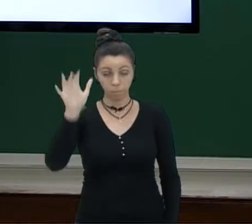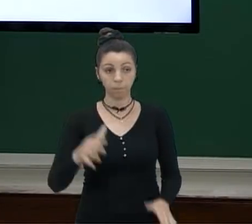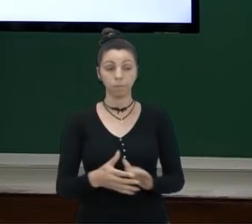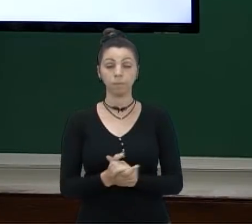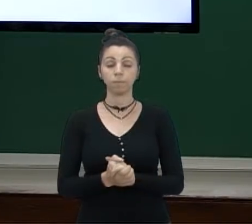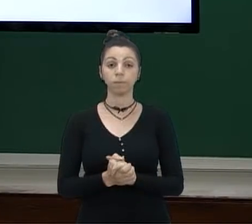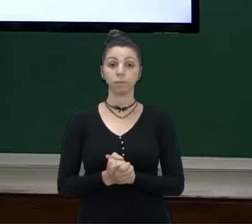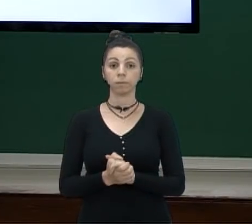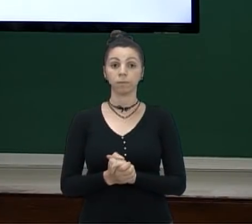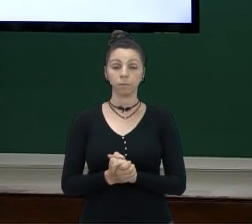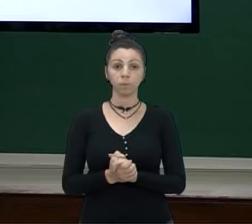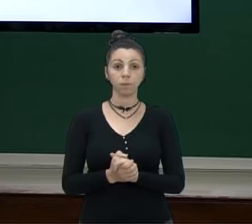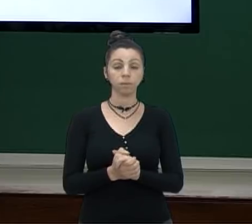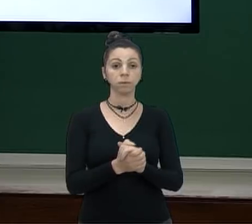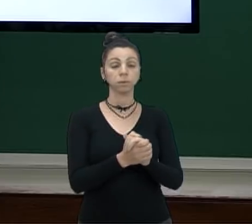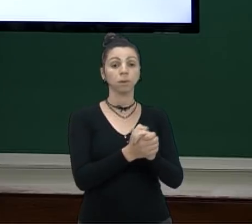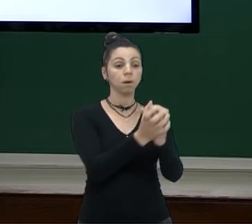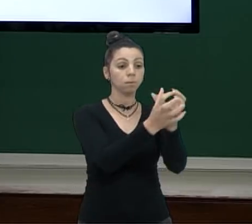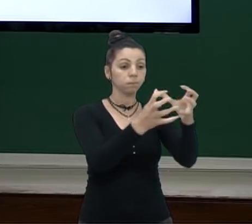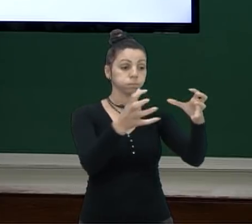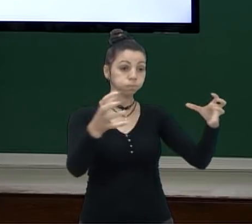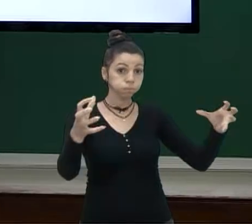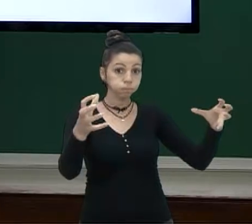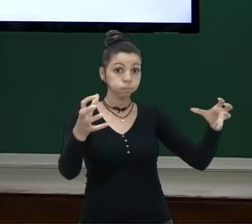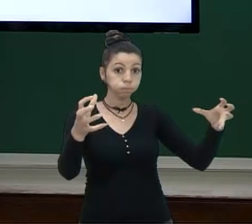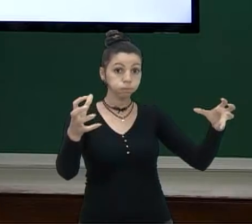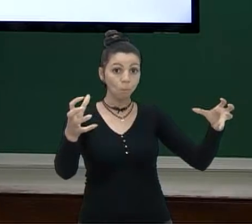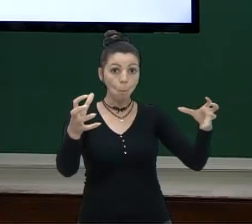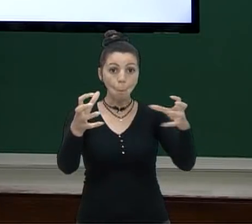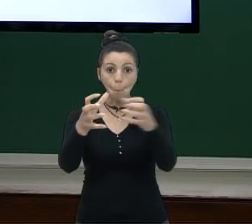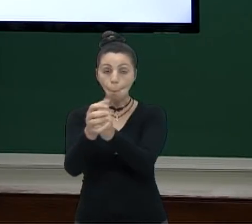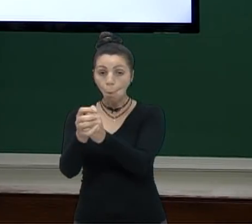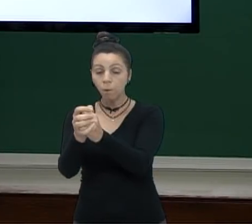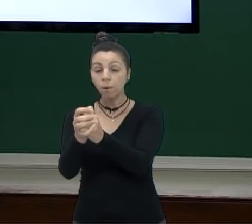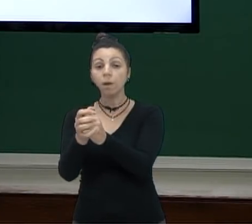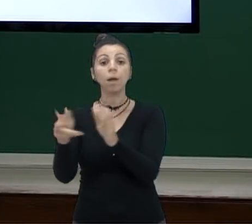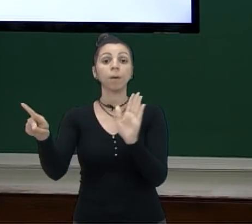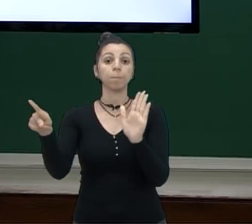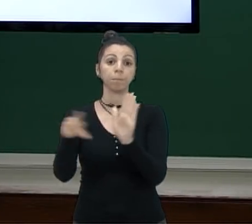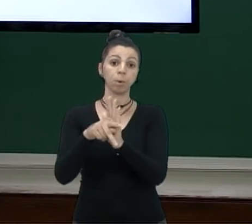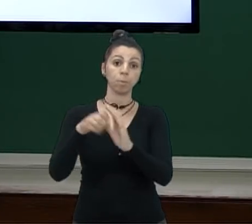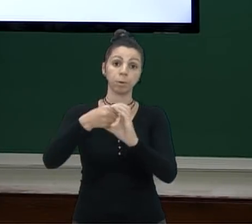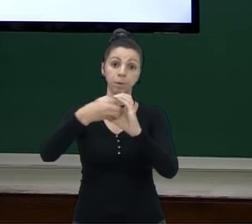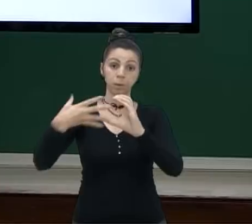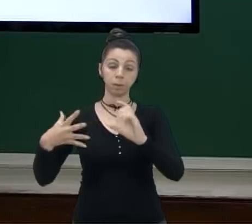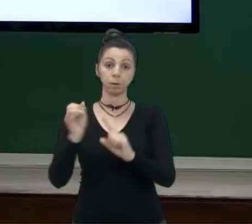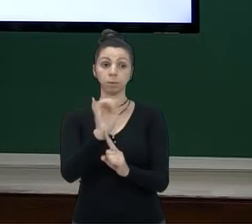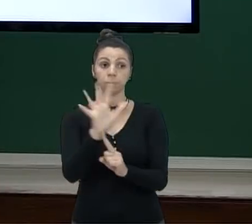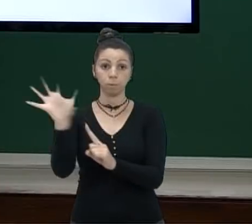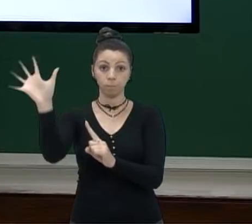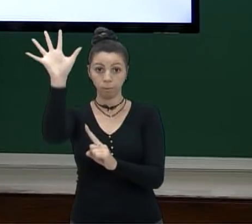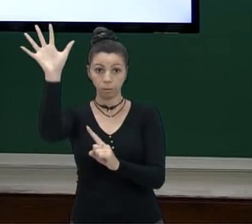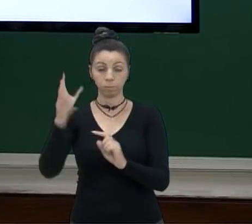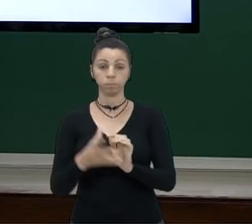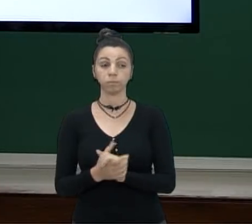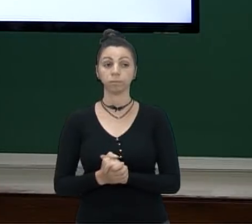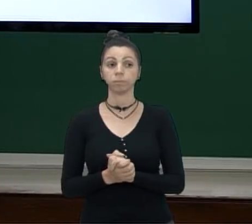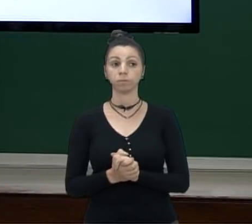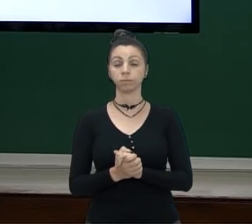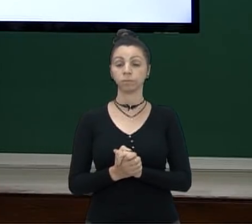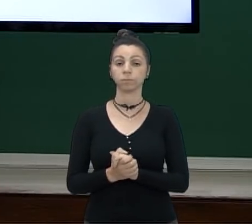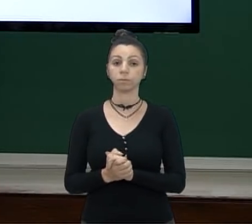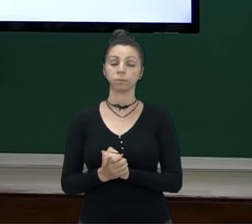e expansão são propriedades dos gases. Então, materiais gasosos podem ser, será